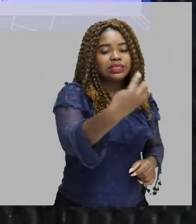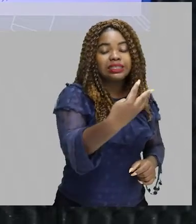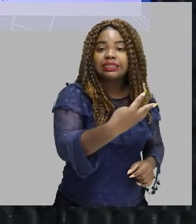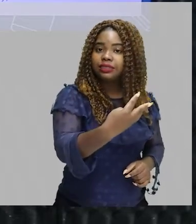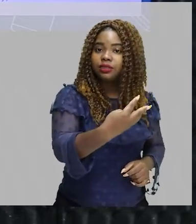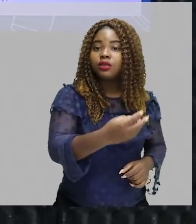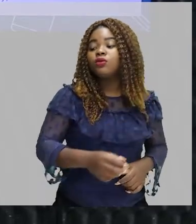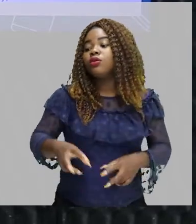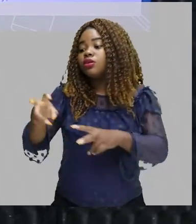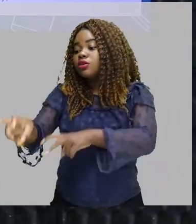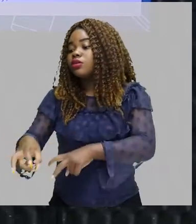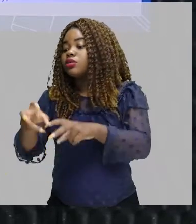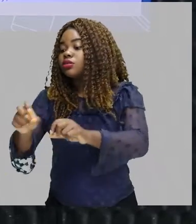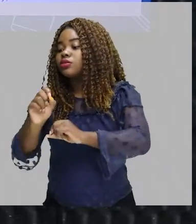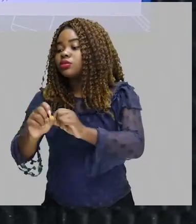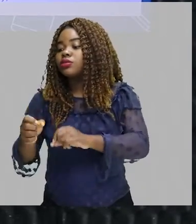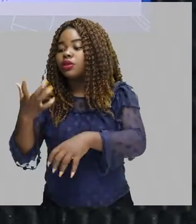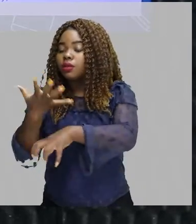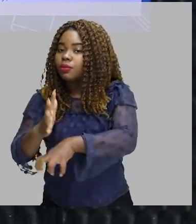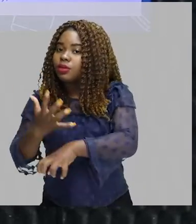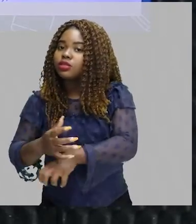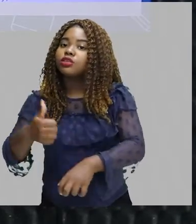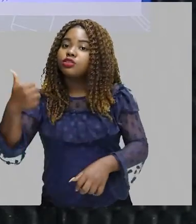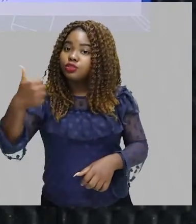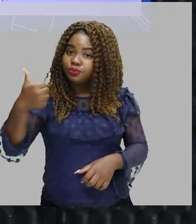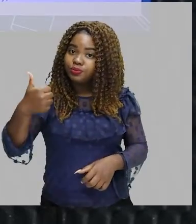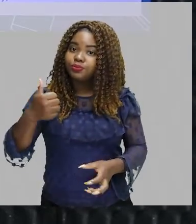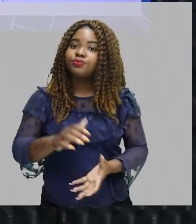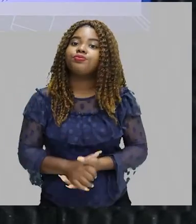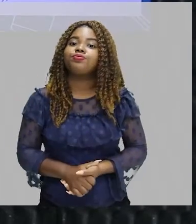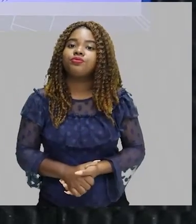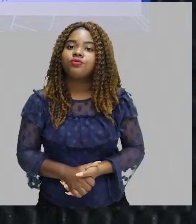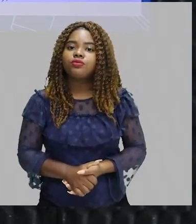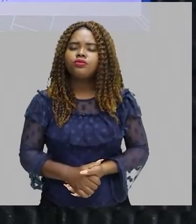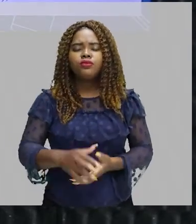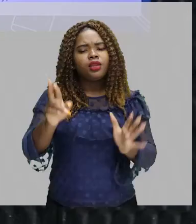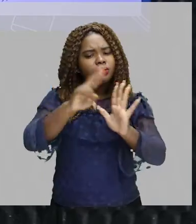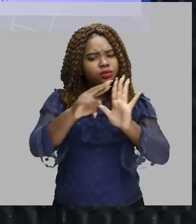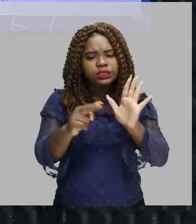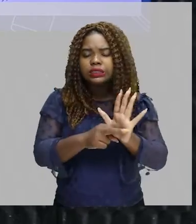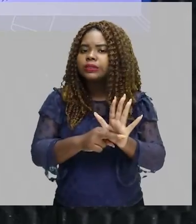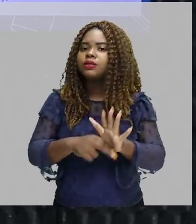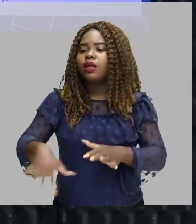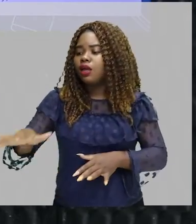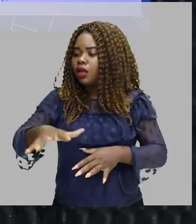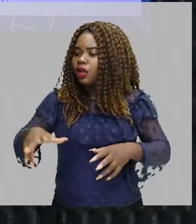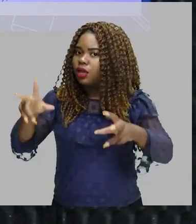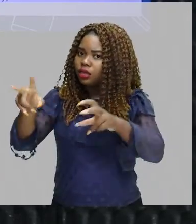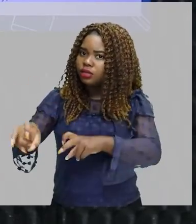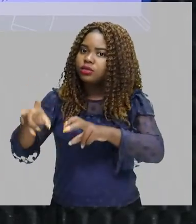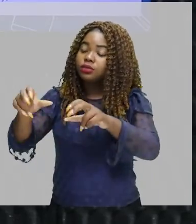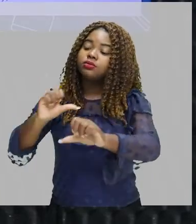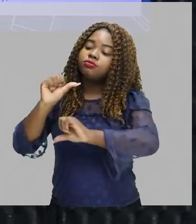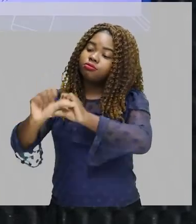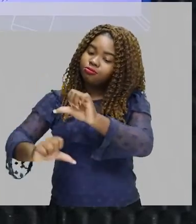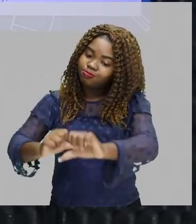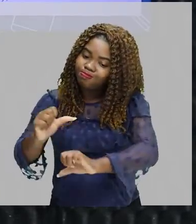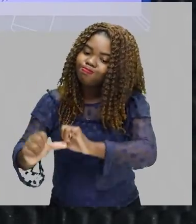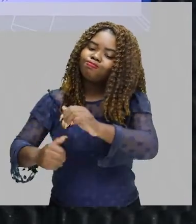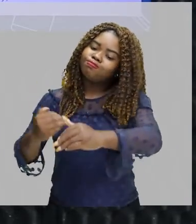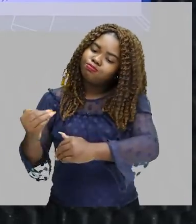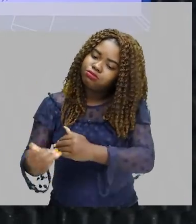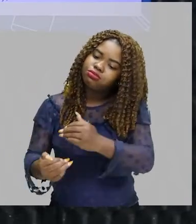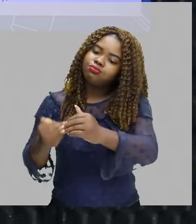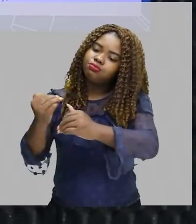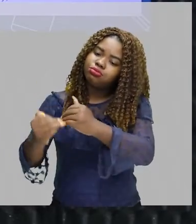no setor rural as atividades de primeiro setor. Mas isso, galera, não é uma regra. O espaço rural ele também vem se transformando com o avanço